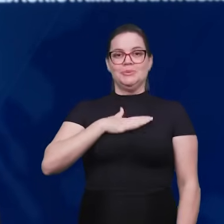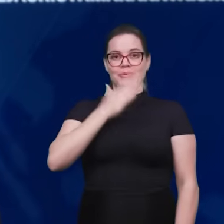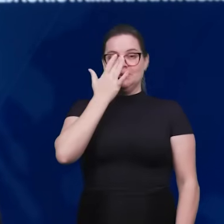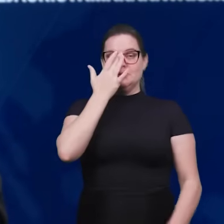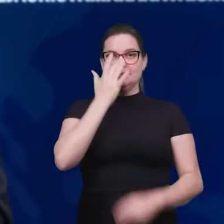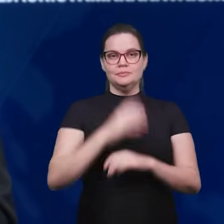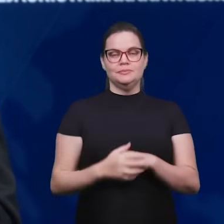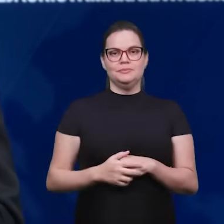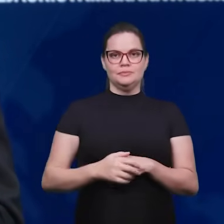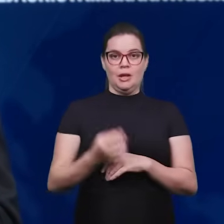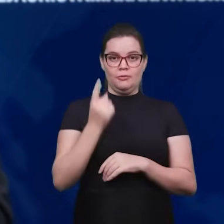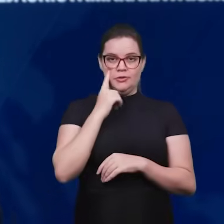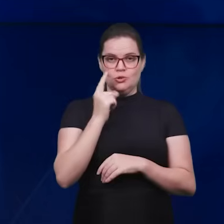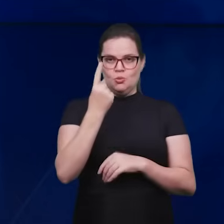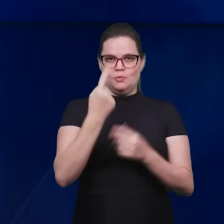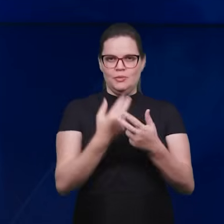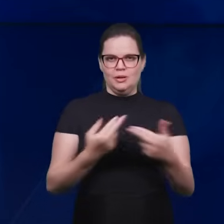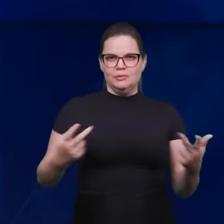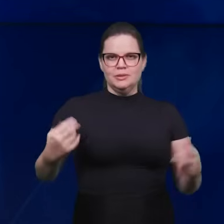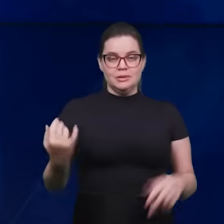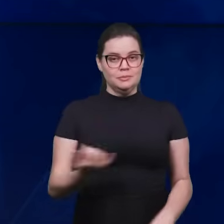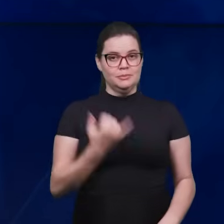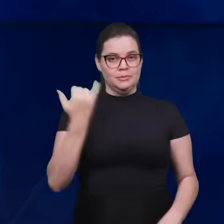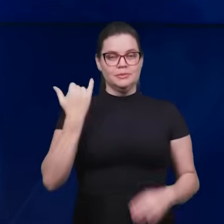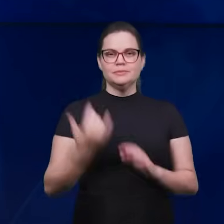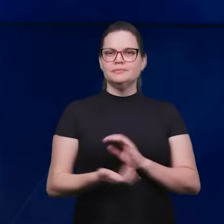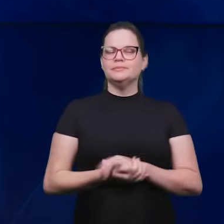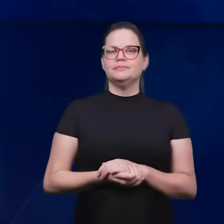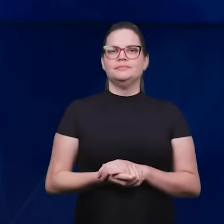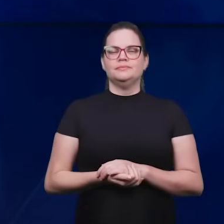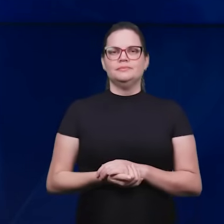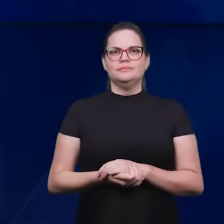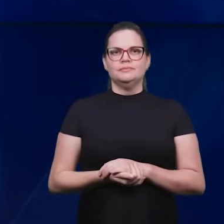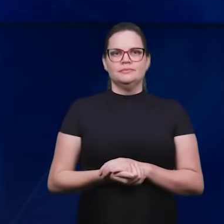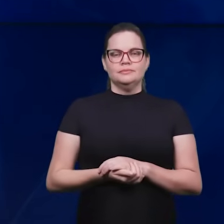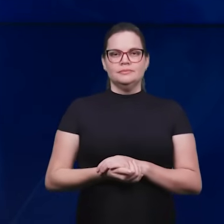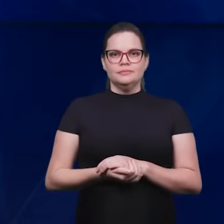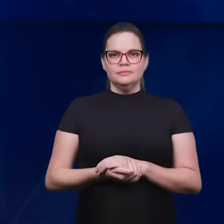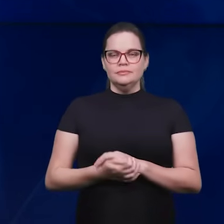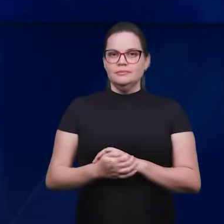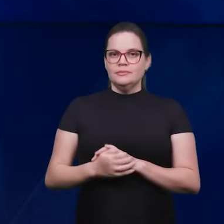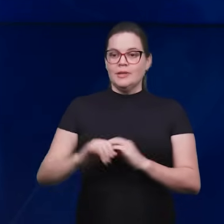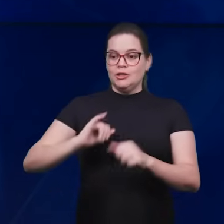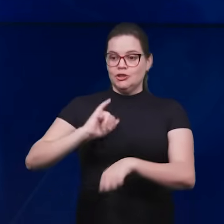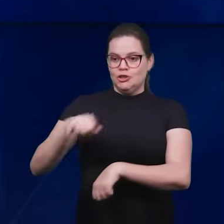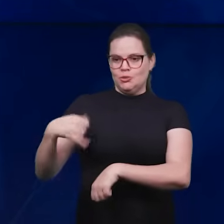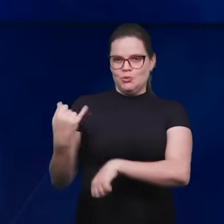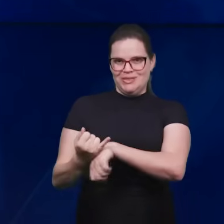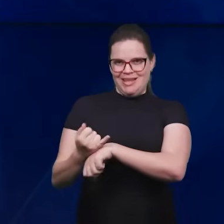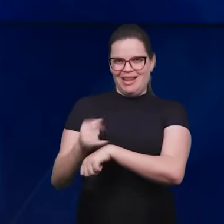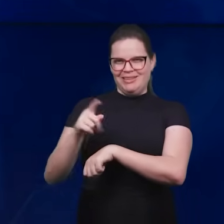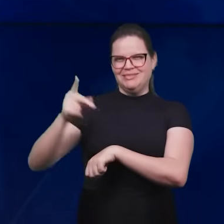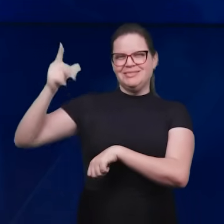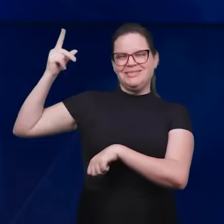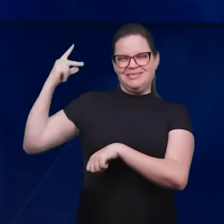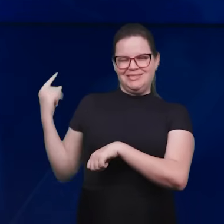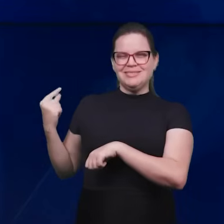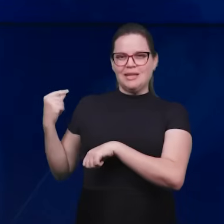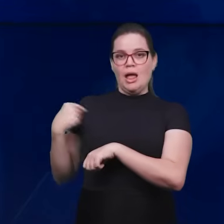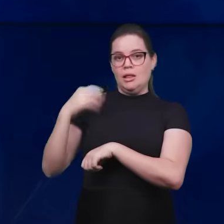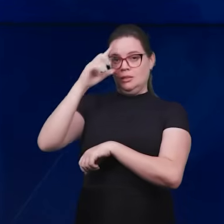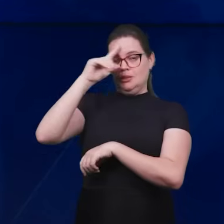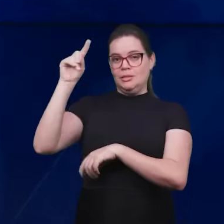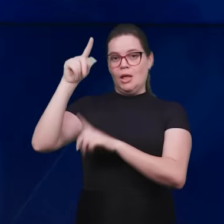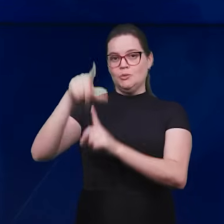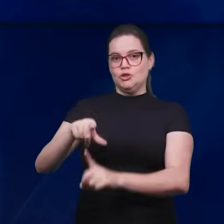um ponto importante. Vejam que Jerusalém foi o lugar em que Deus escolheu para